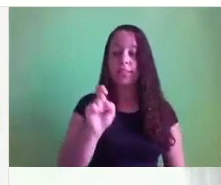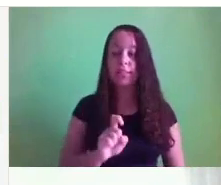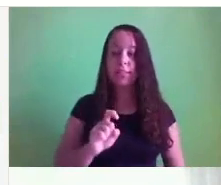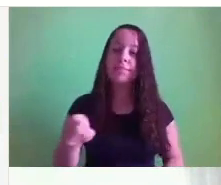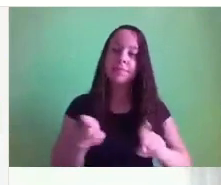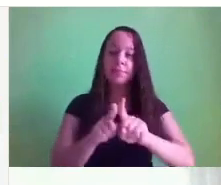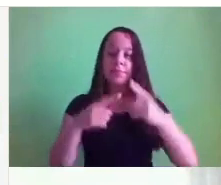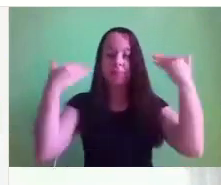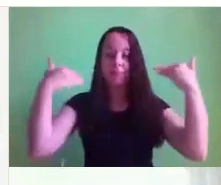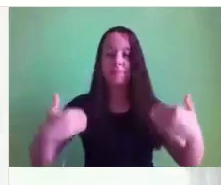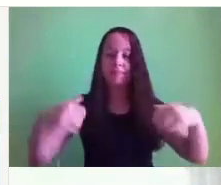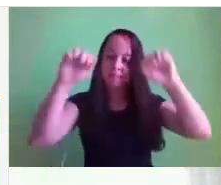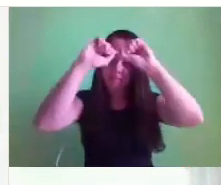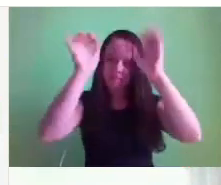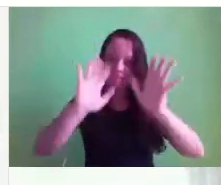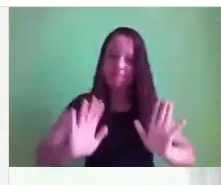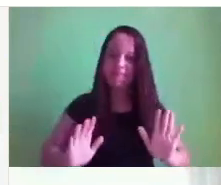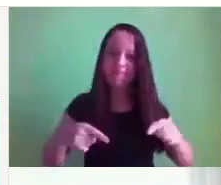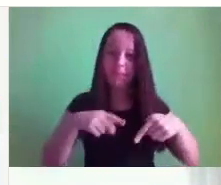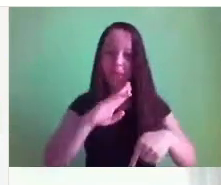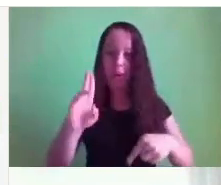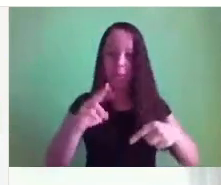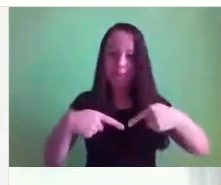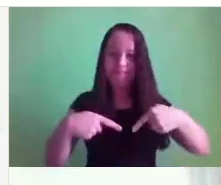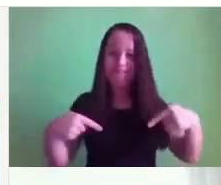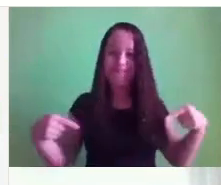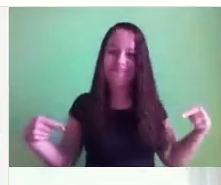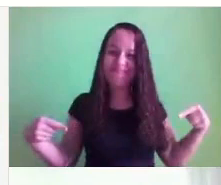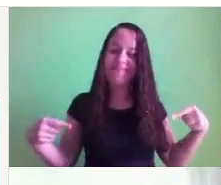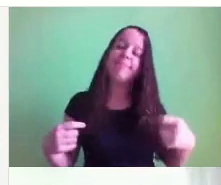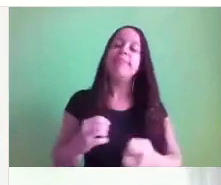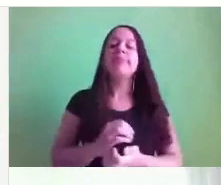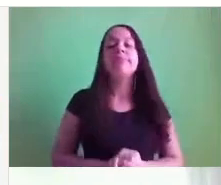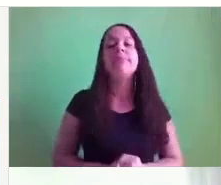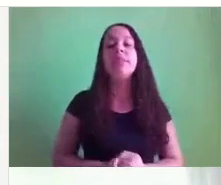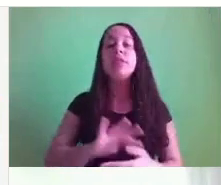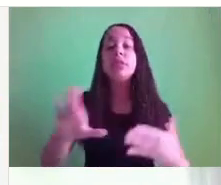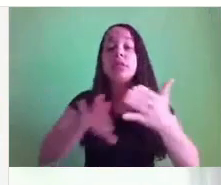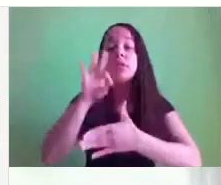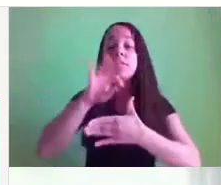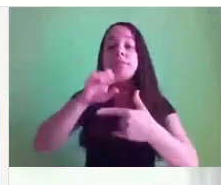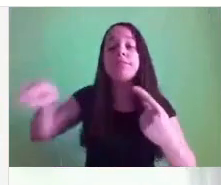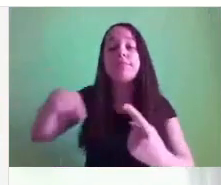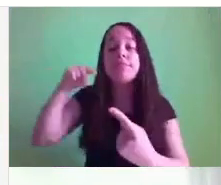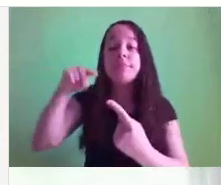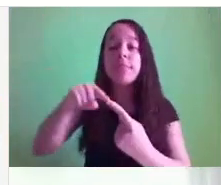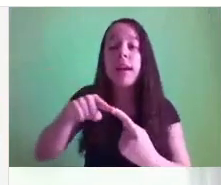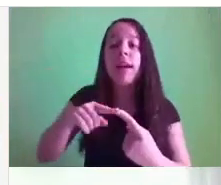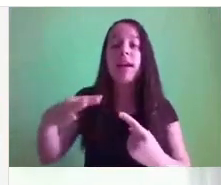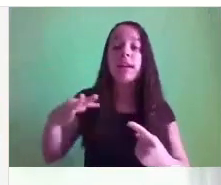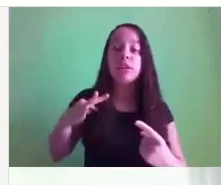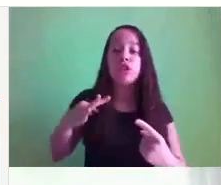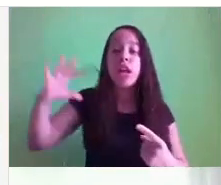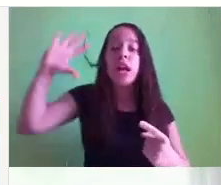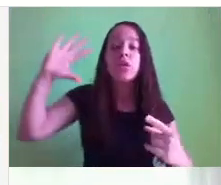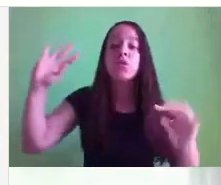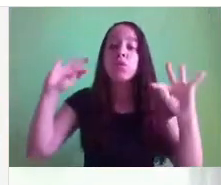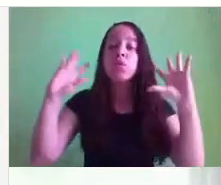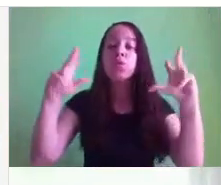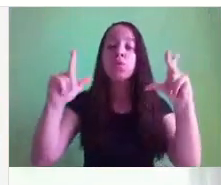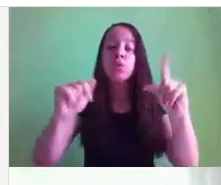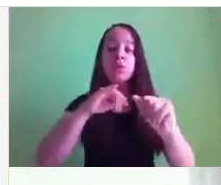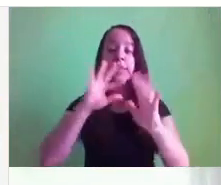sorteio eletrônico visa classificar todos os candidatos com inscrições homologadas para a compro a lista, na qual serão